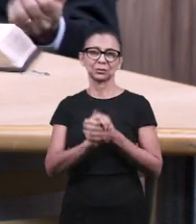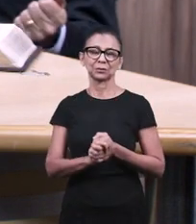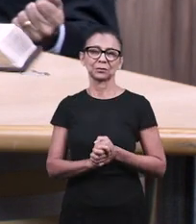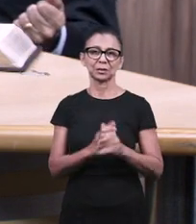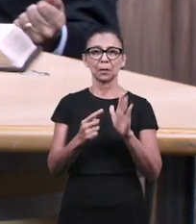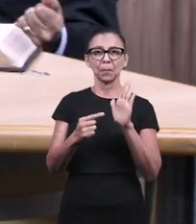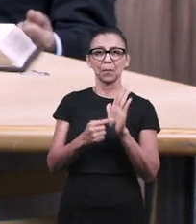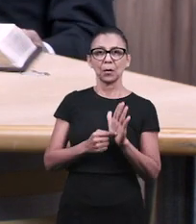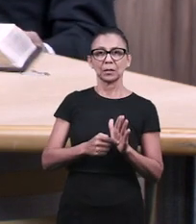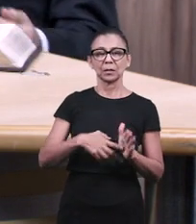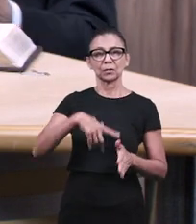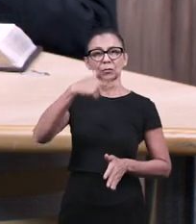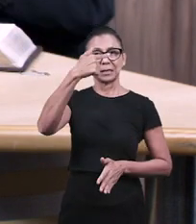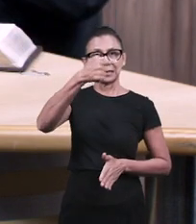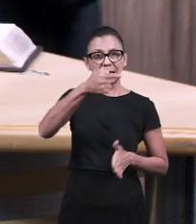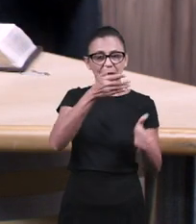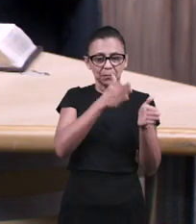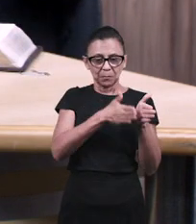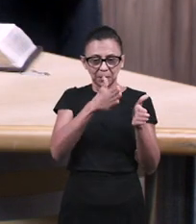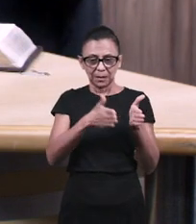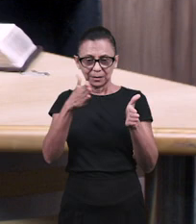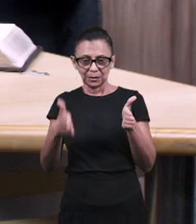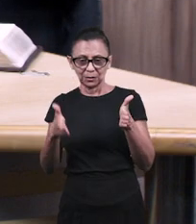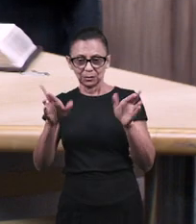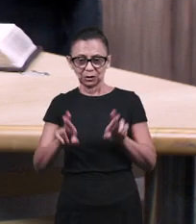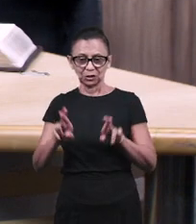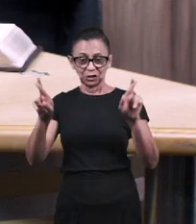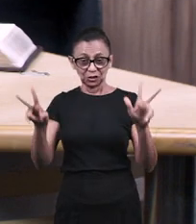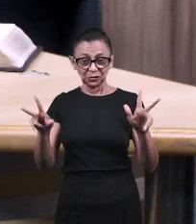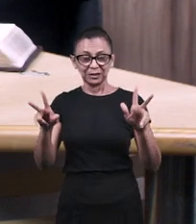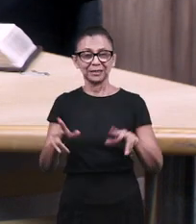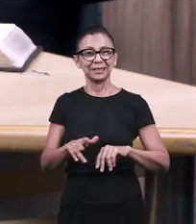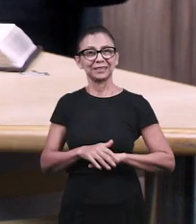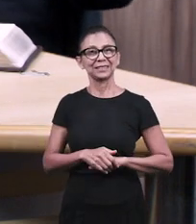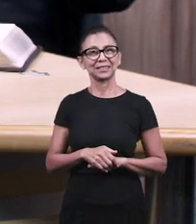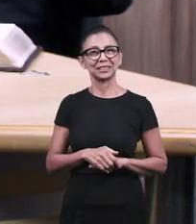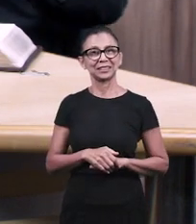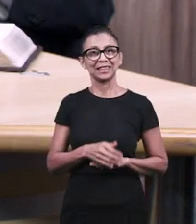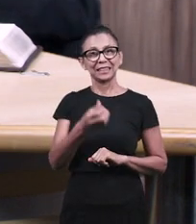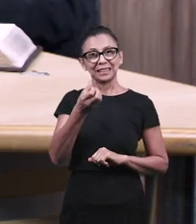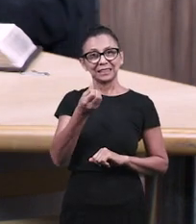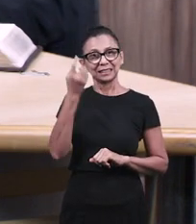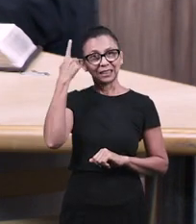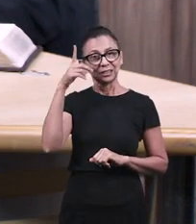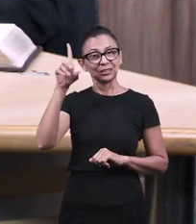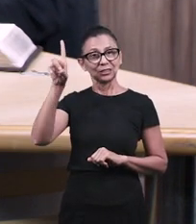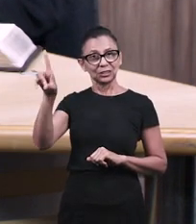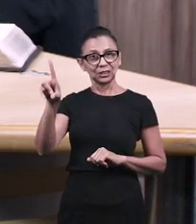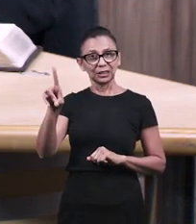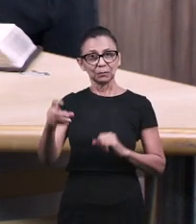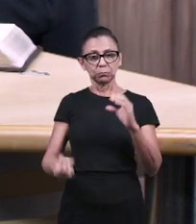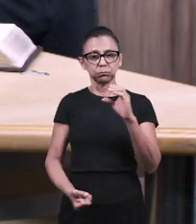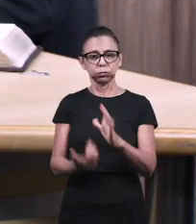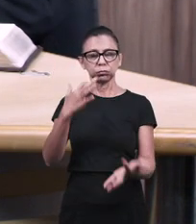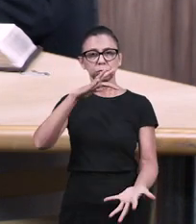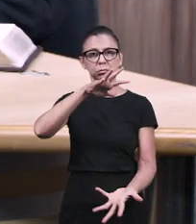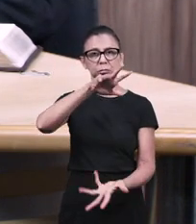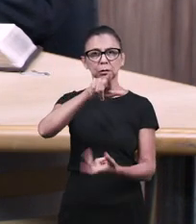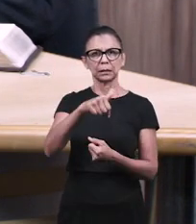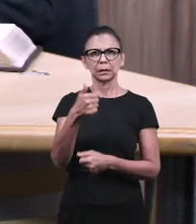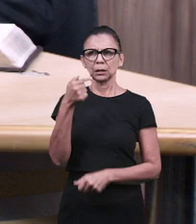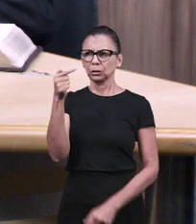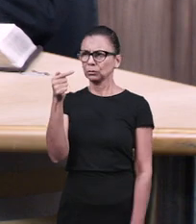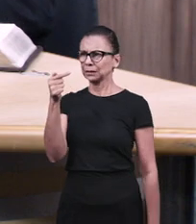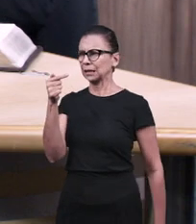momentos diferentes. Então, ele realizou tudo que existia em 6 dias. No 7º